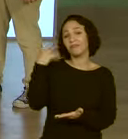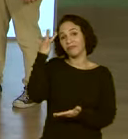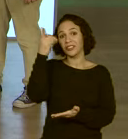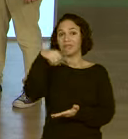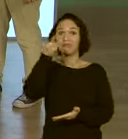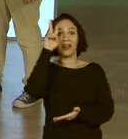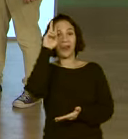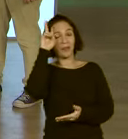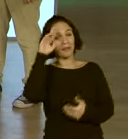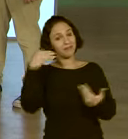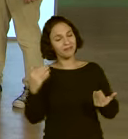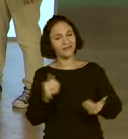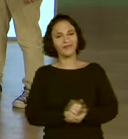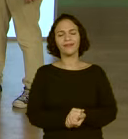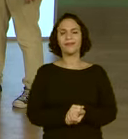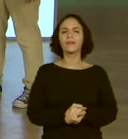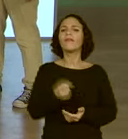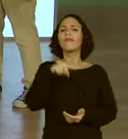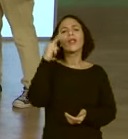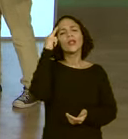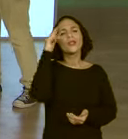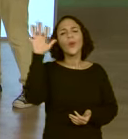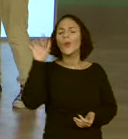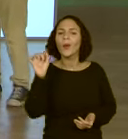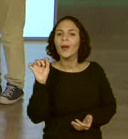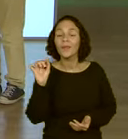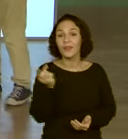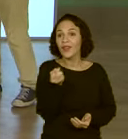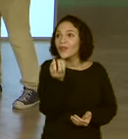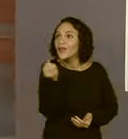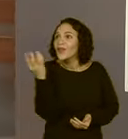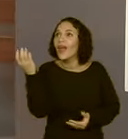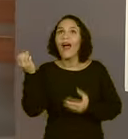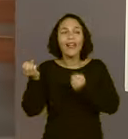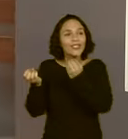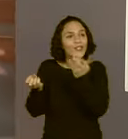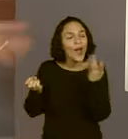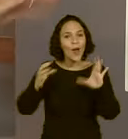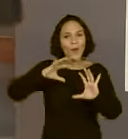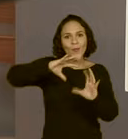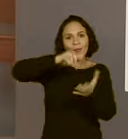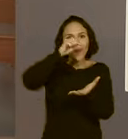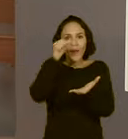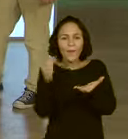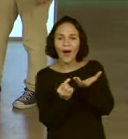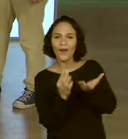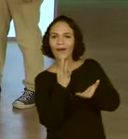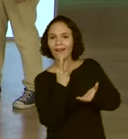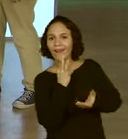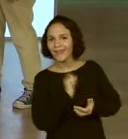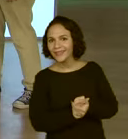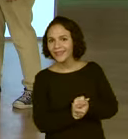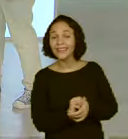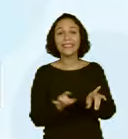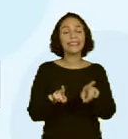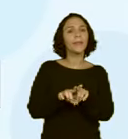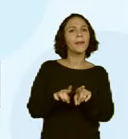lembrar. A gente sonha com viagens, né, conhecer vários lugares no mundo. A gente sonha